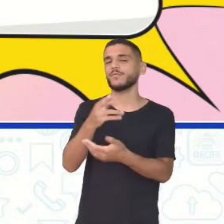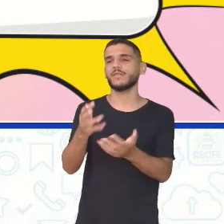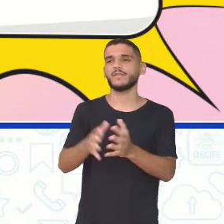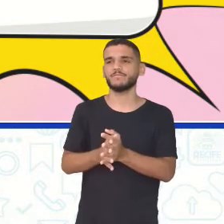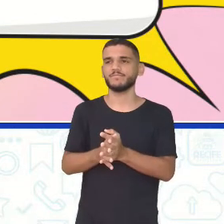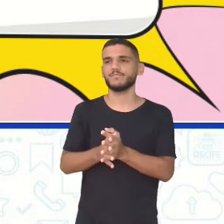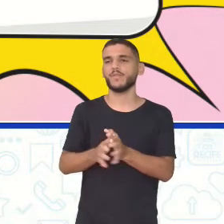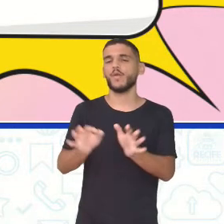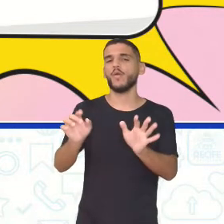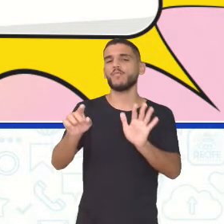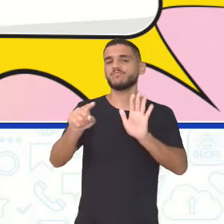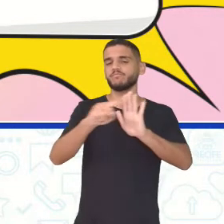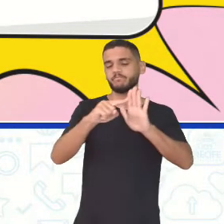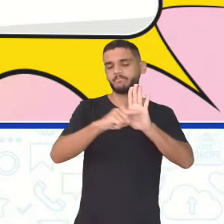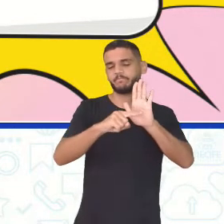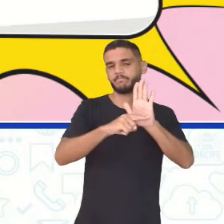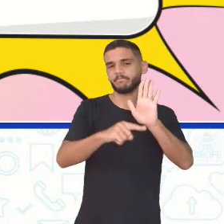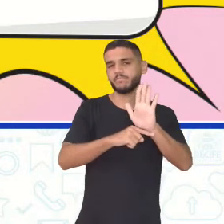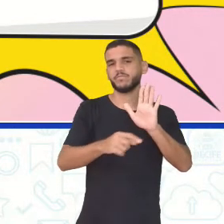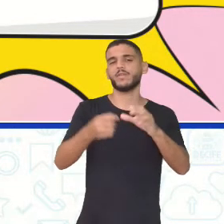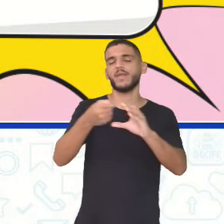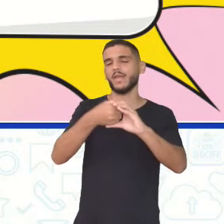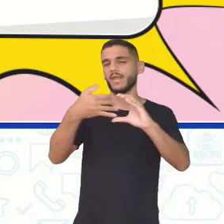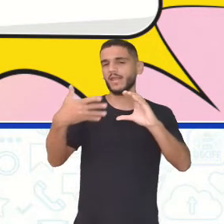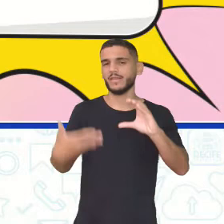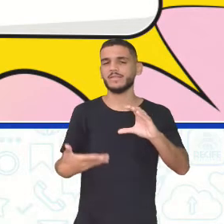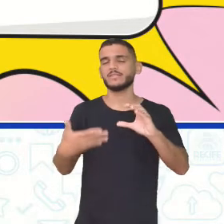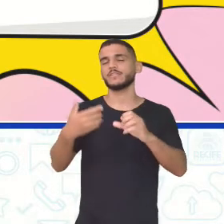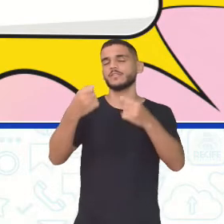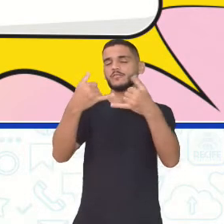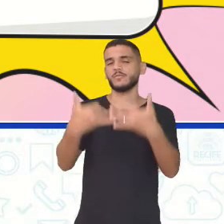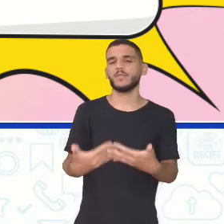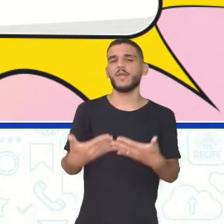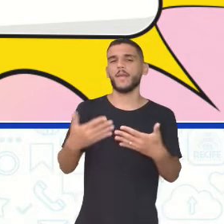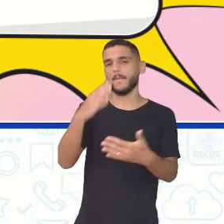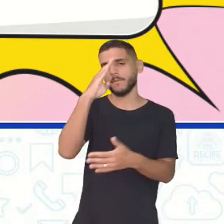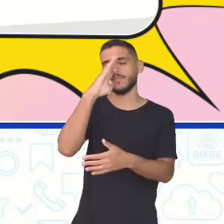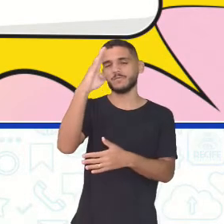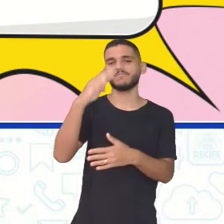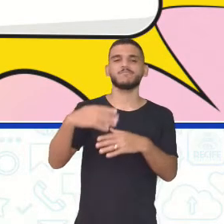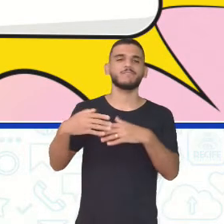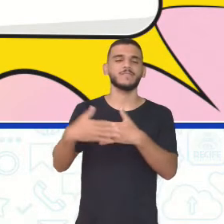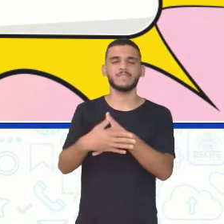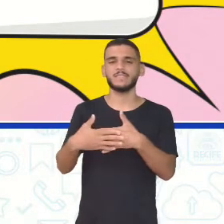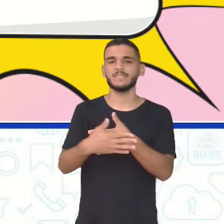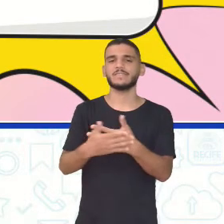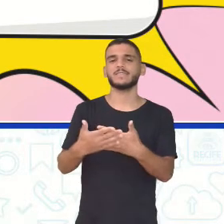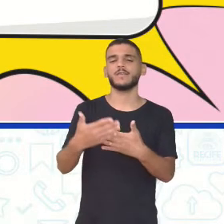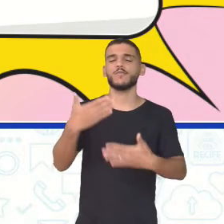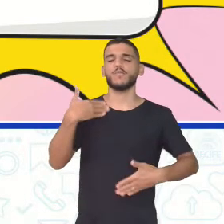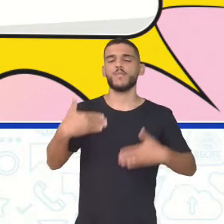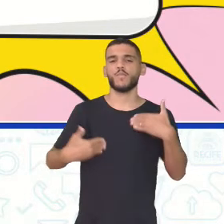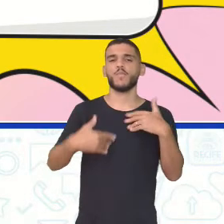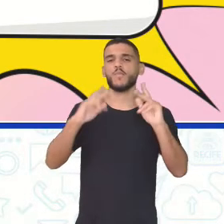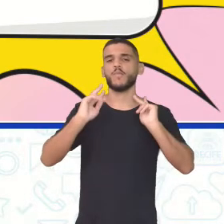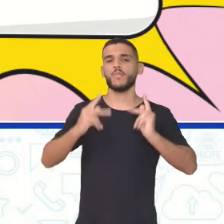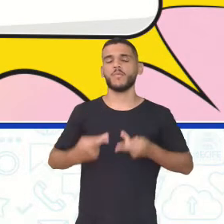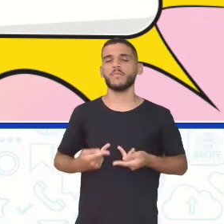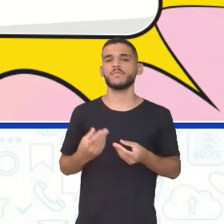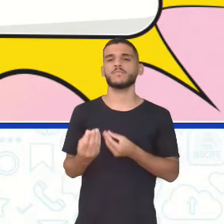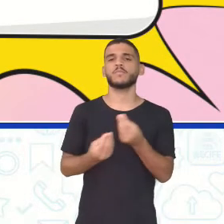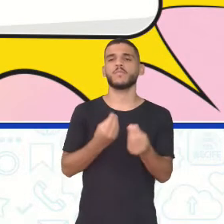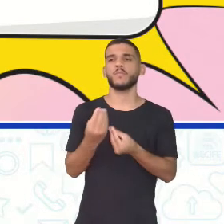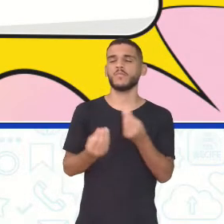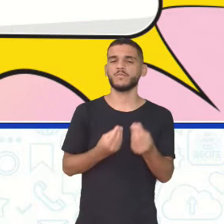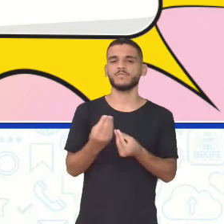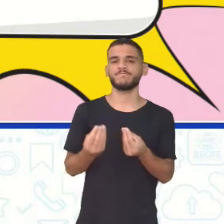Listar as características que definem os principais tecidos do organismo humano e prever em quais partes e